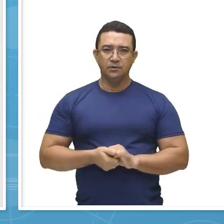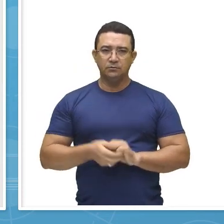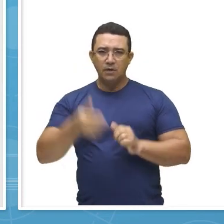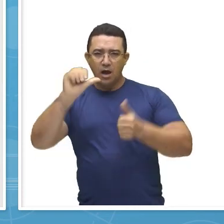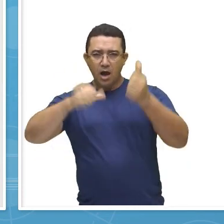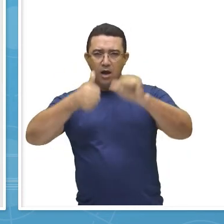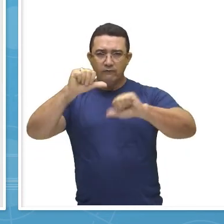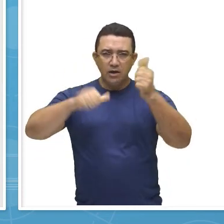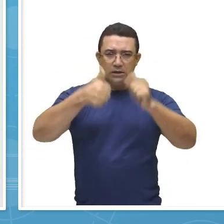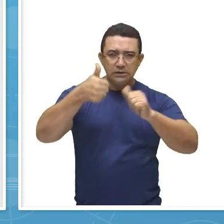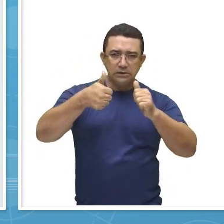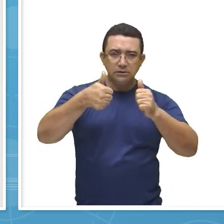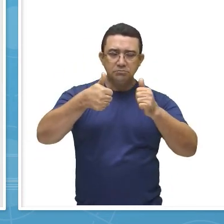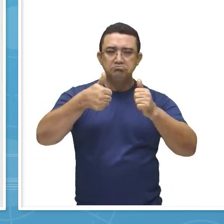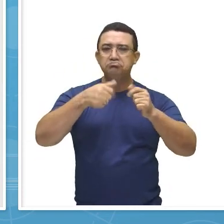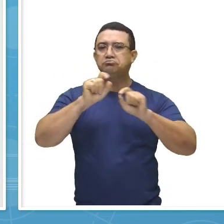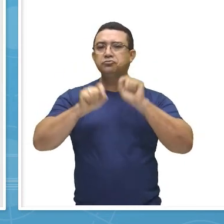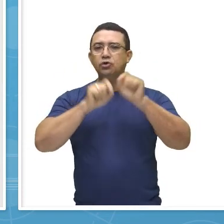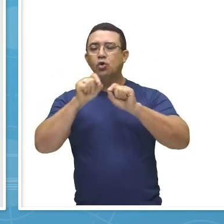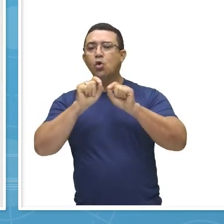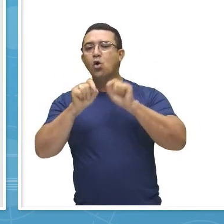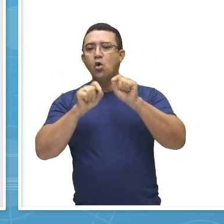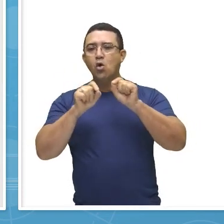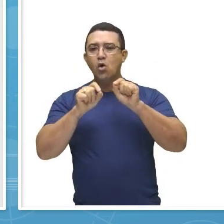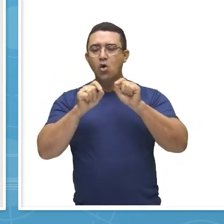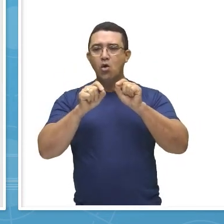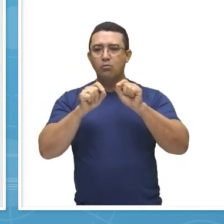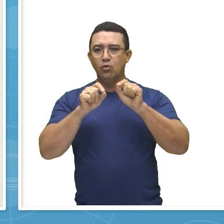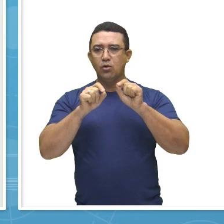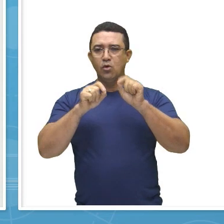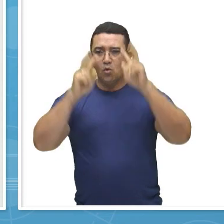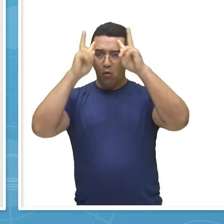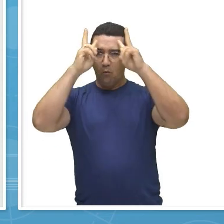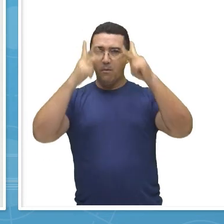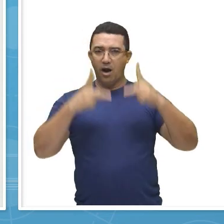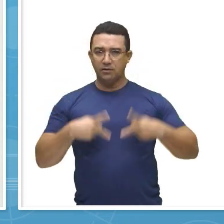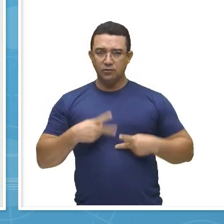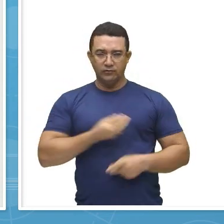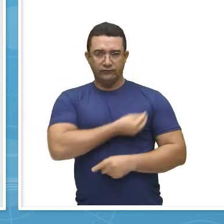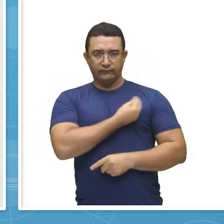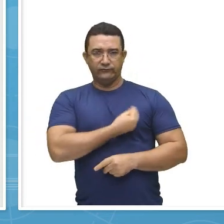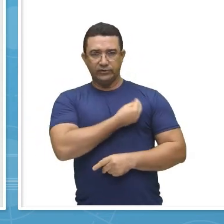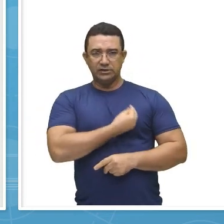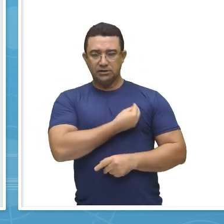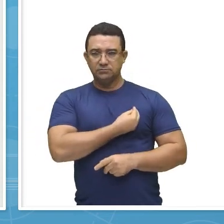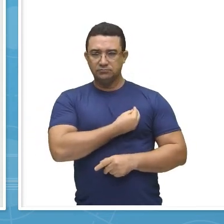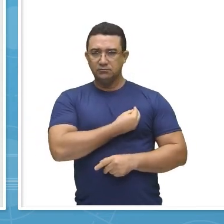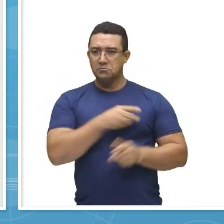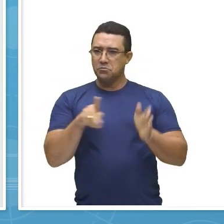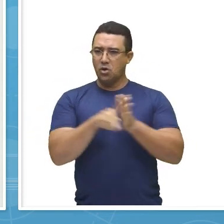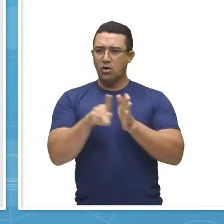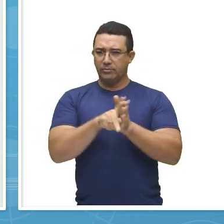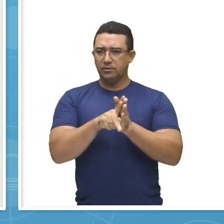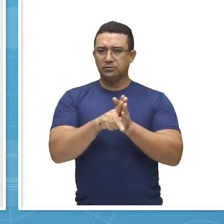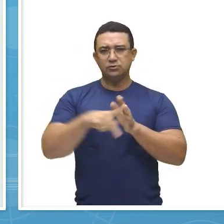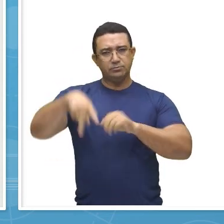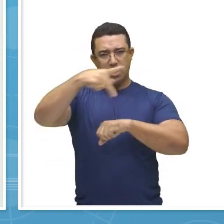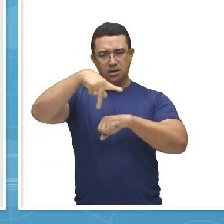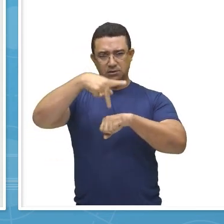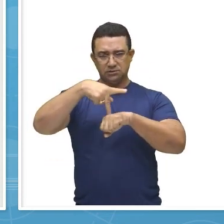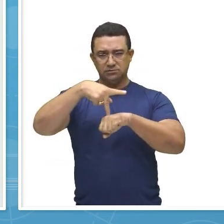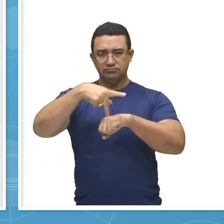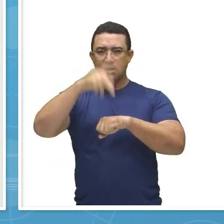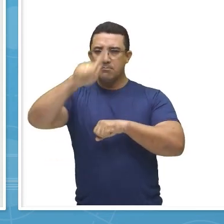com mais precisão as condições humanas e sociais de um país. Assinale a alternativa